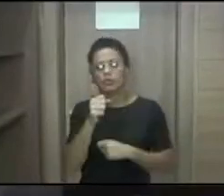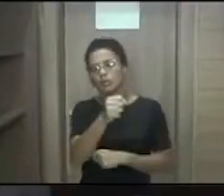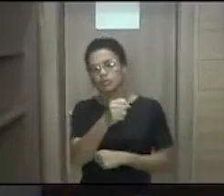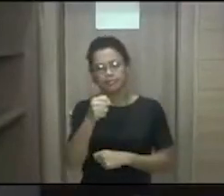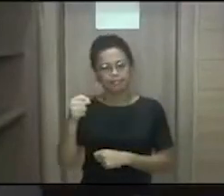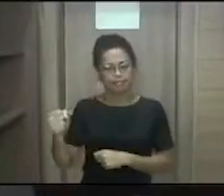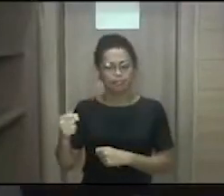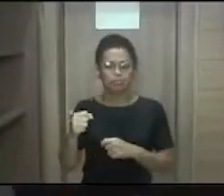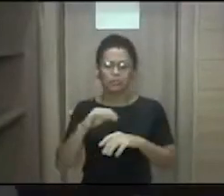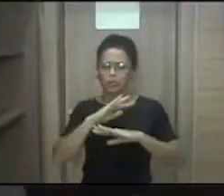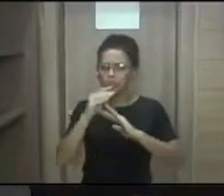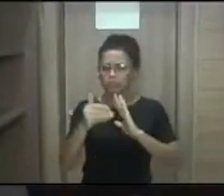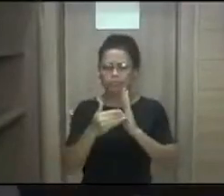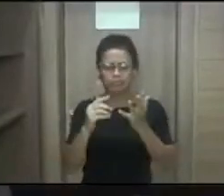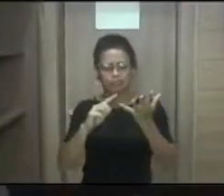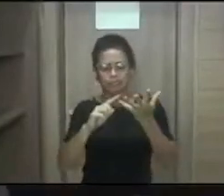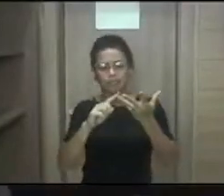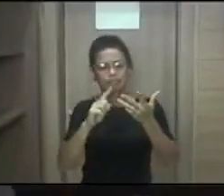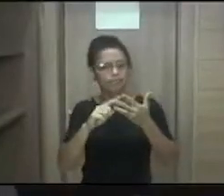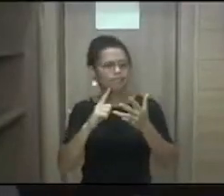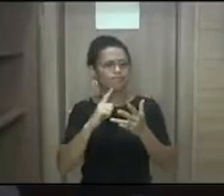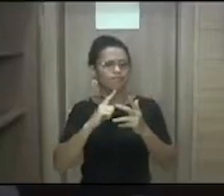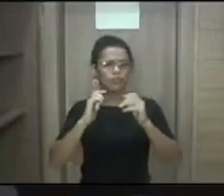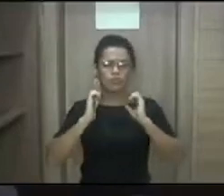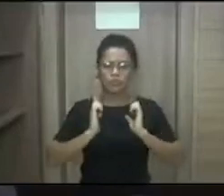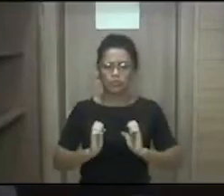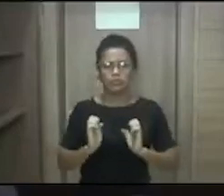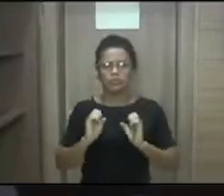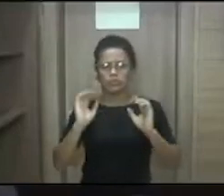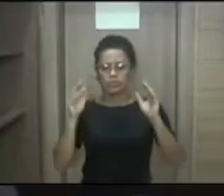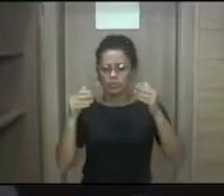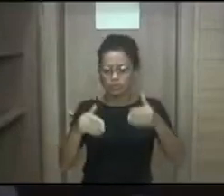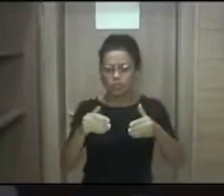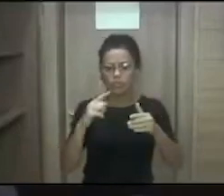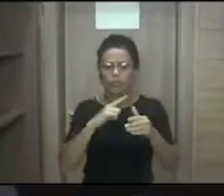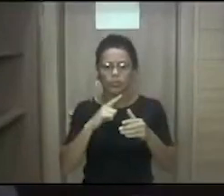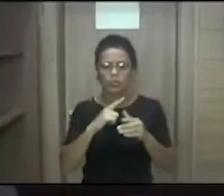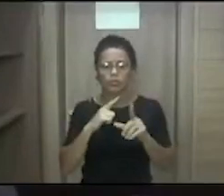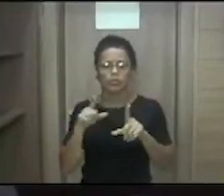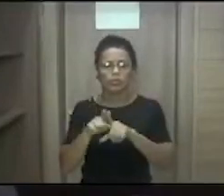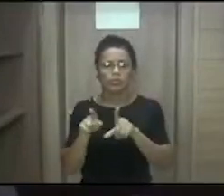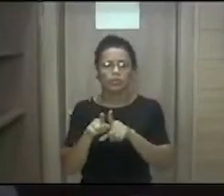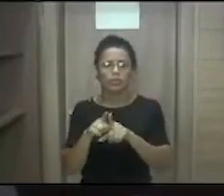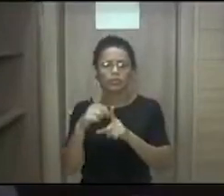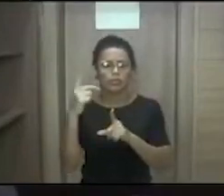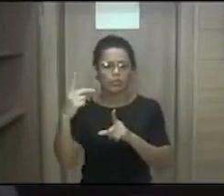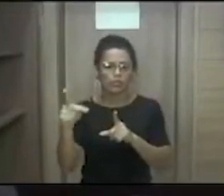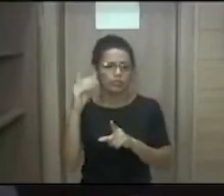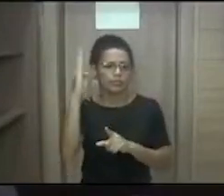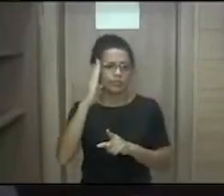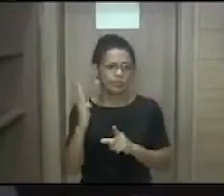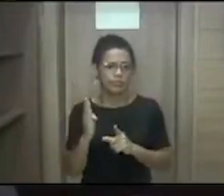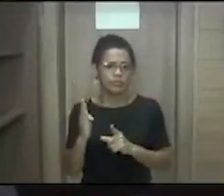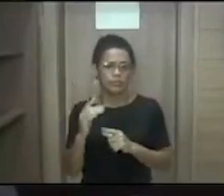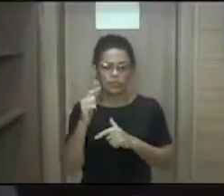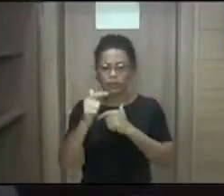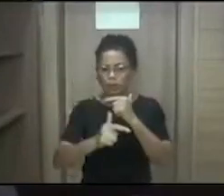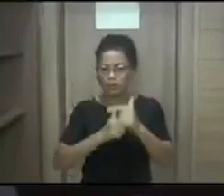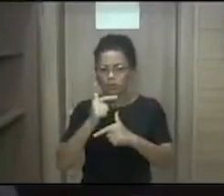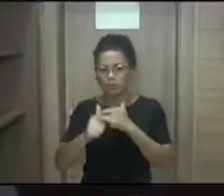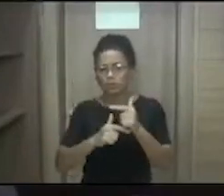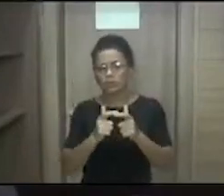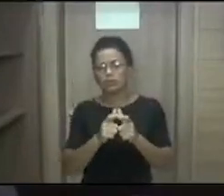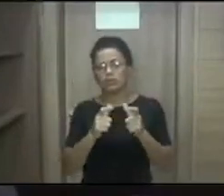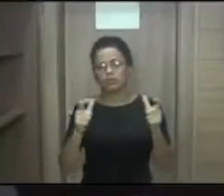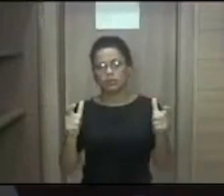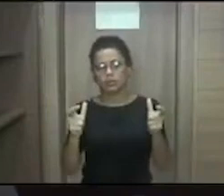né? Garantir todo um cuidado aí, ético. Passar no Plataforma Brasil não é simples, então é um trabalho imenso para